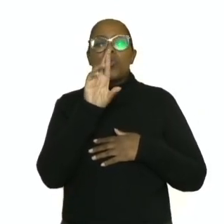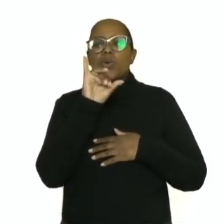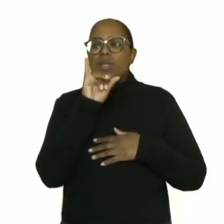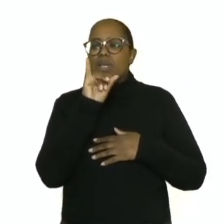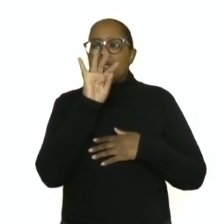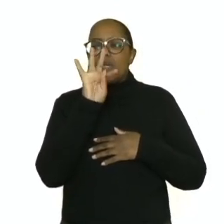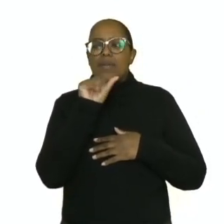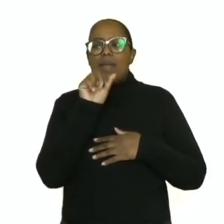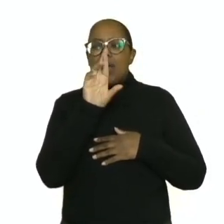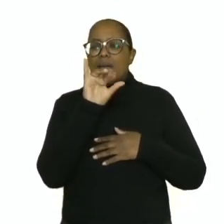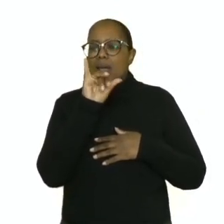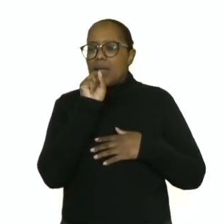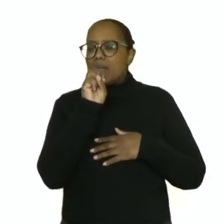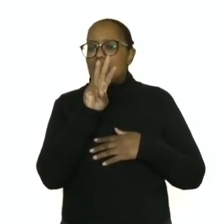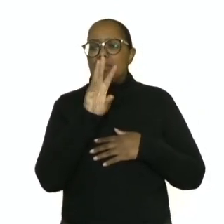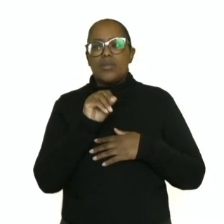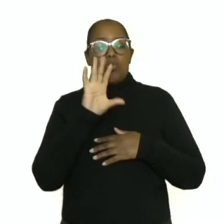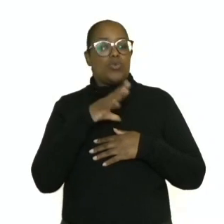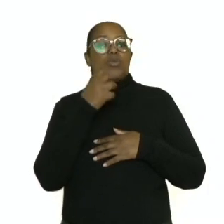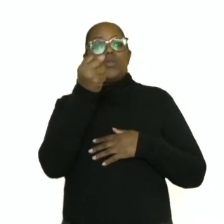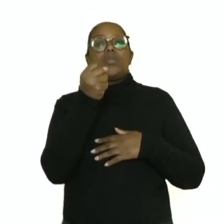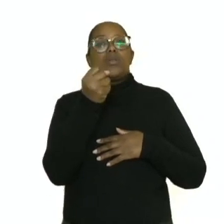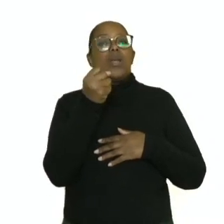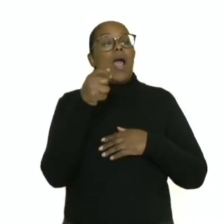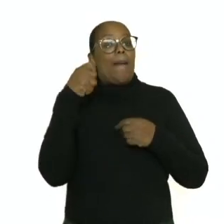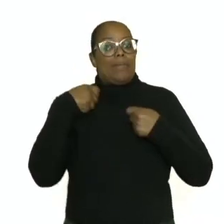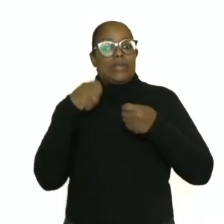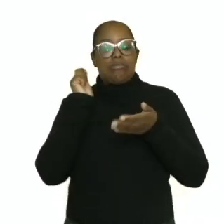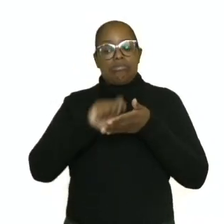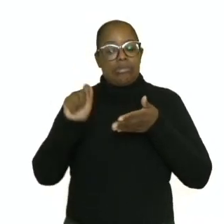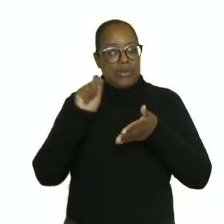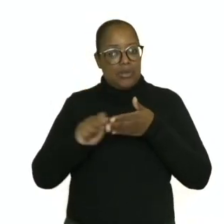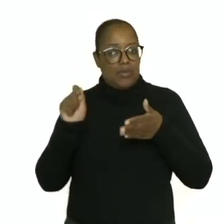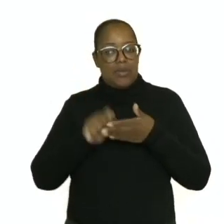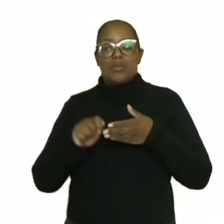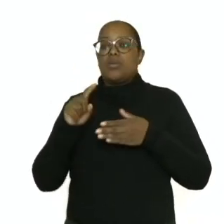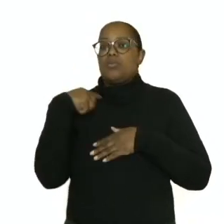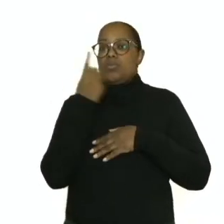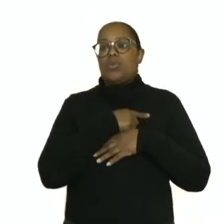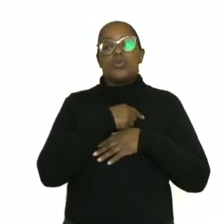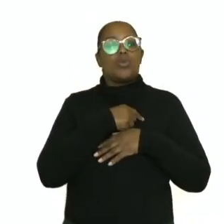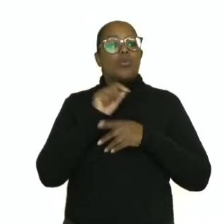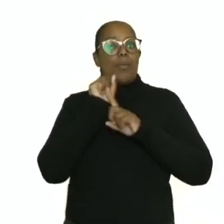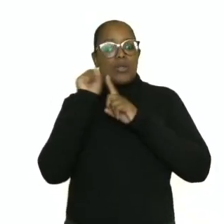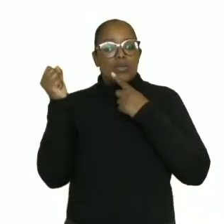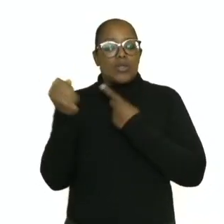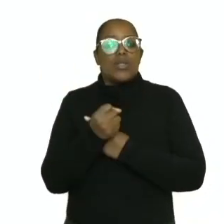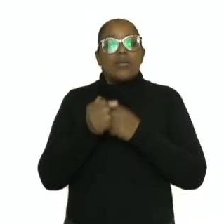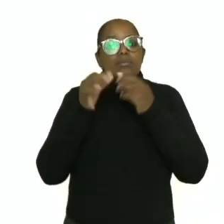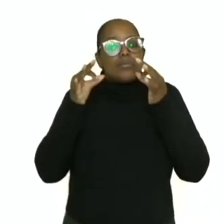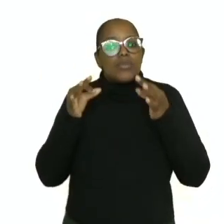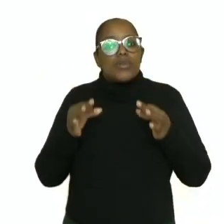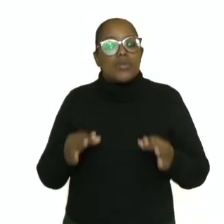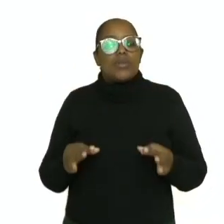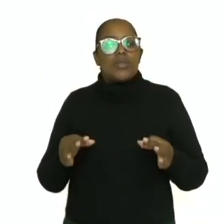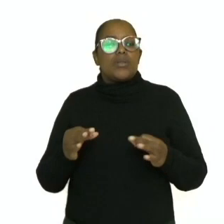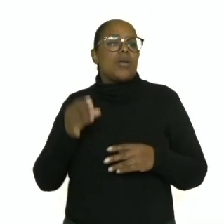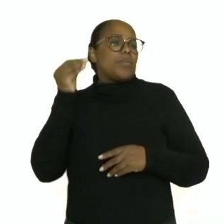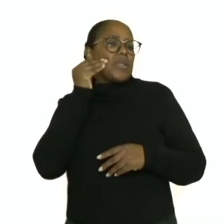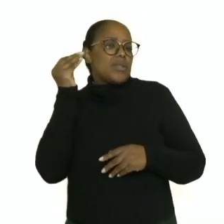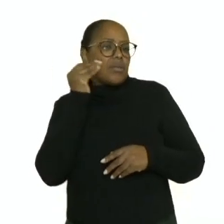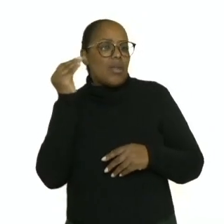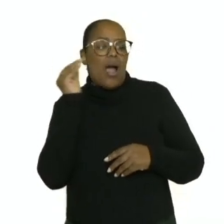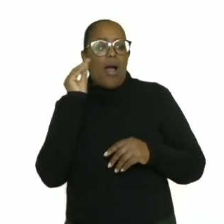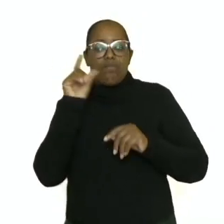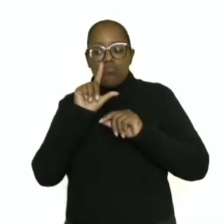uma Constituição descrevendo que estamos numa cidadania, que somos uma sociedade democrática, para tentar fugir